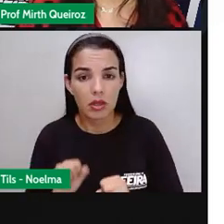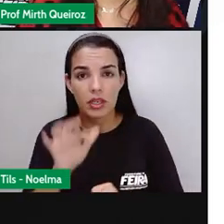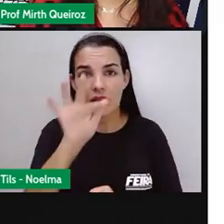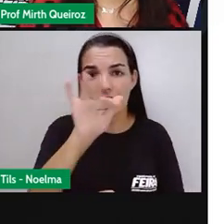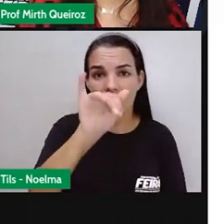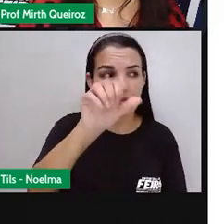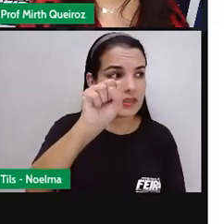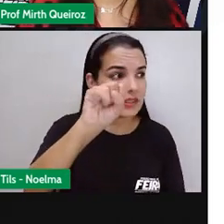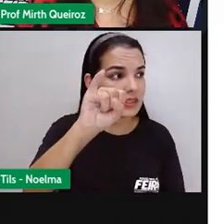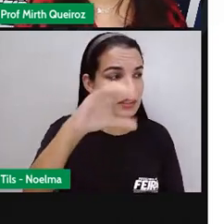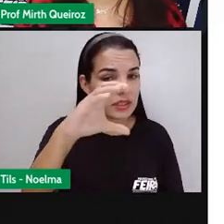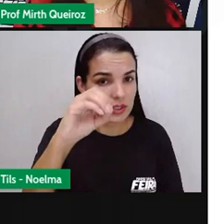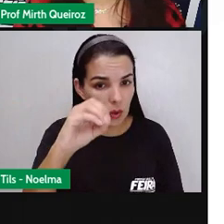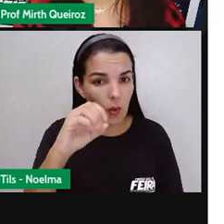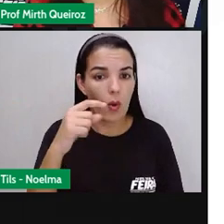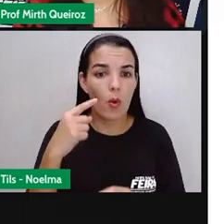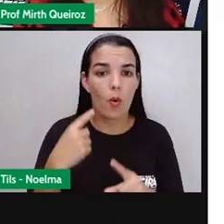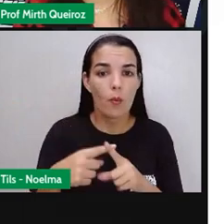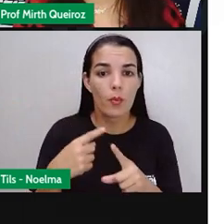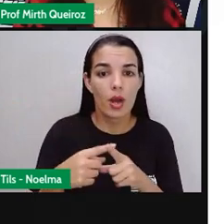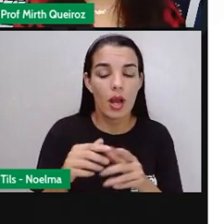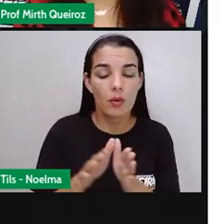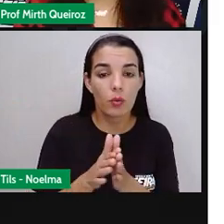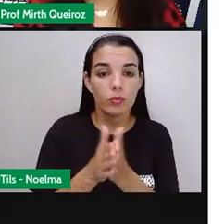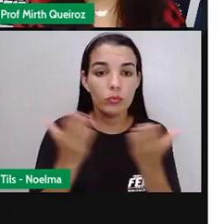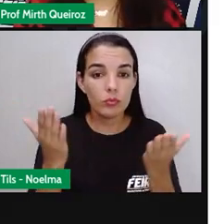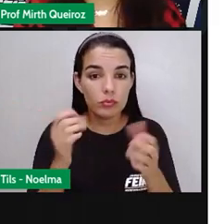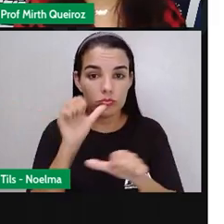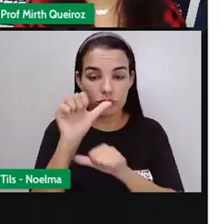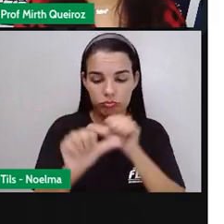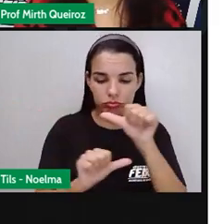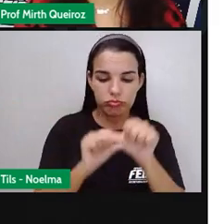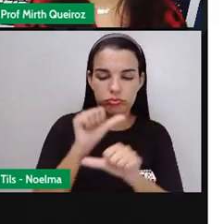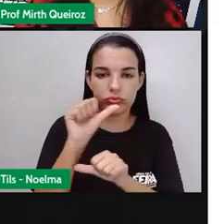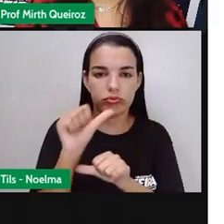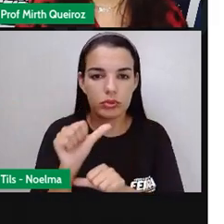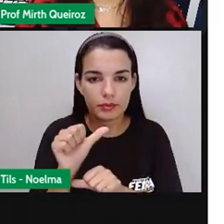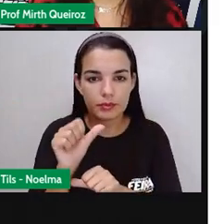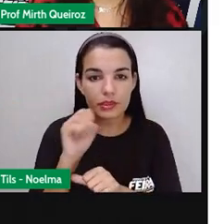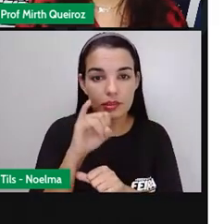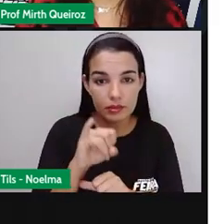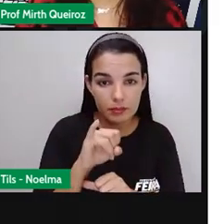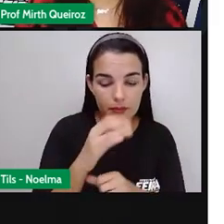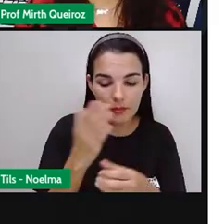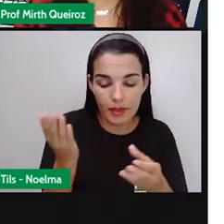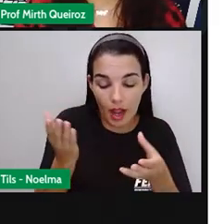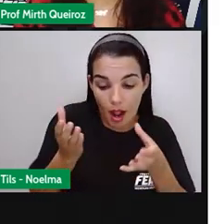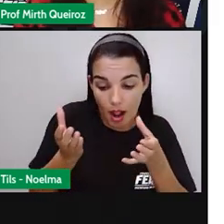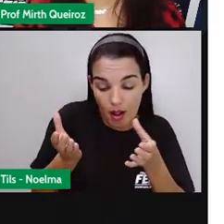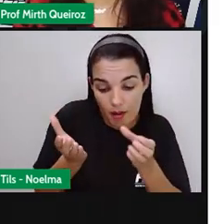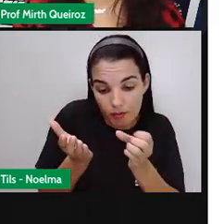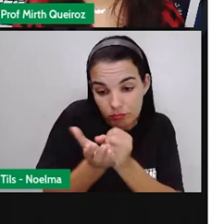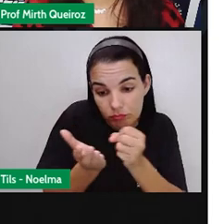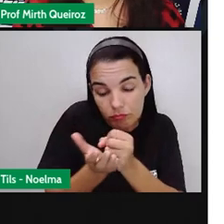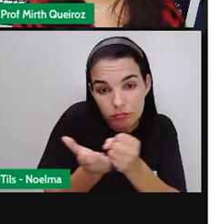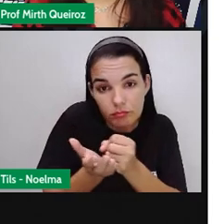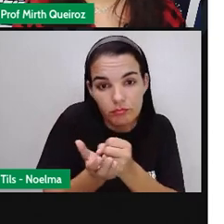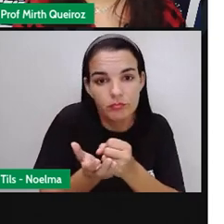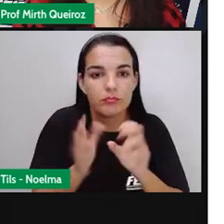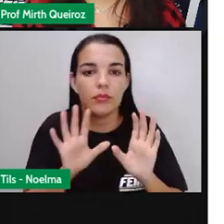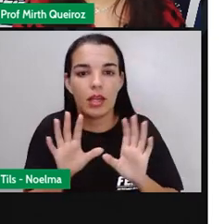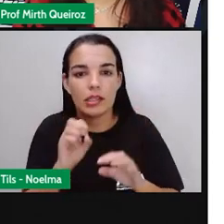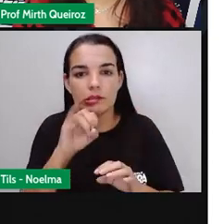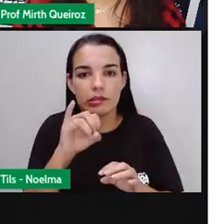físicos quando o quê? Quando alterar aí a sua parte física, química, quando alterar a sua fórmula, certo? Por exemplo,